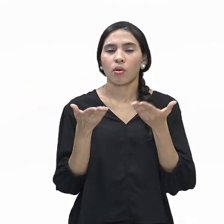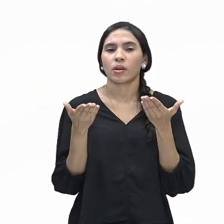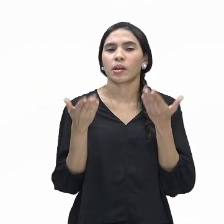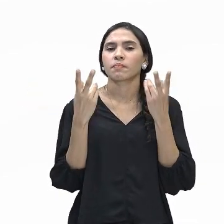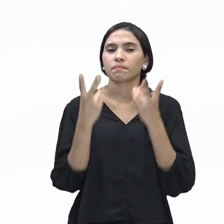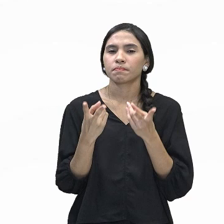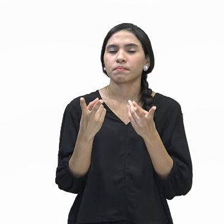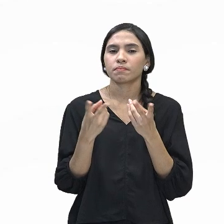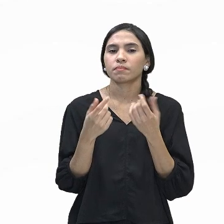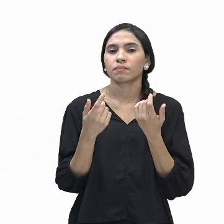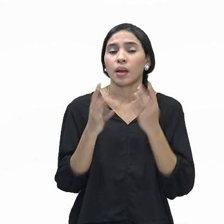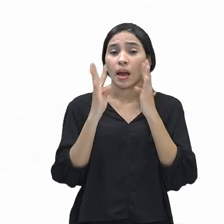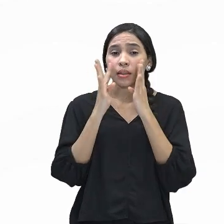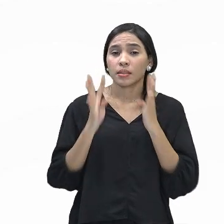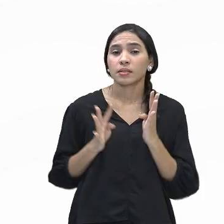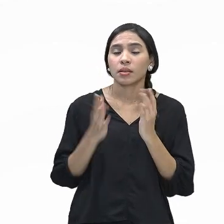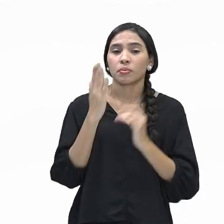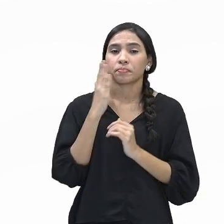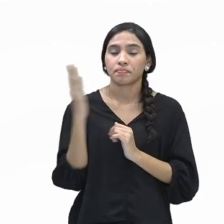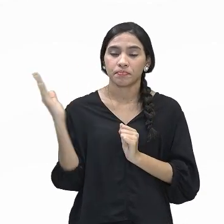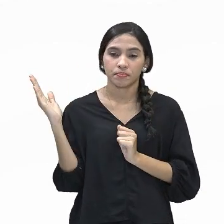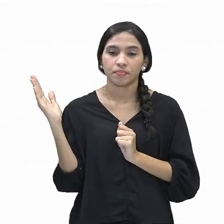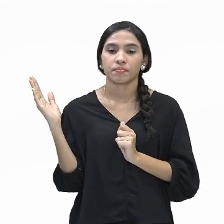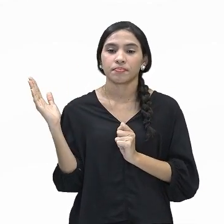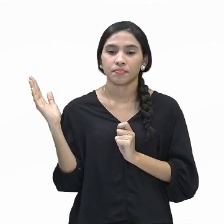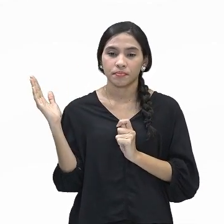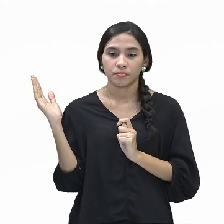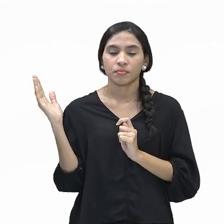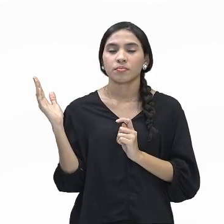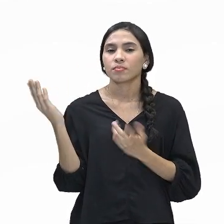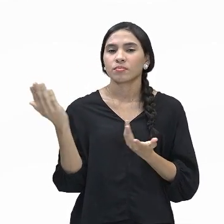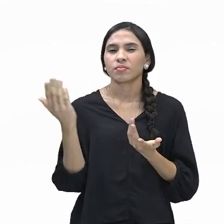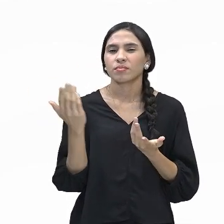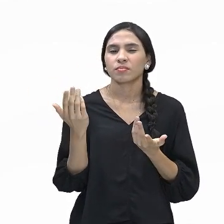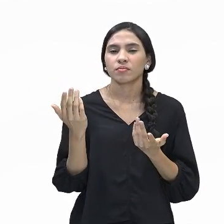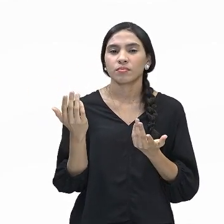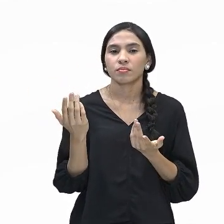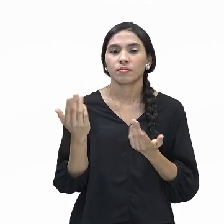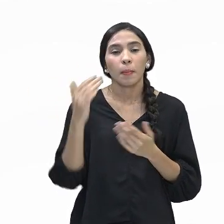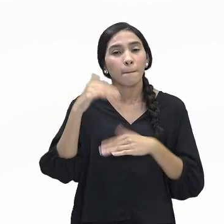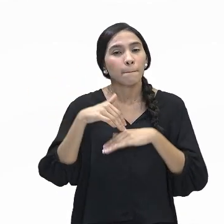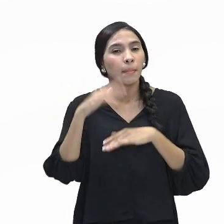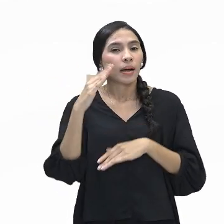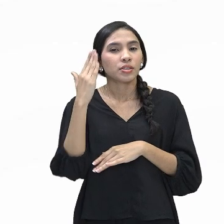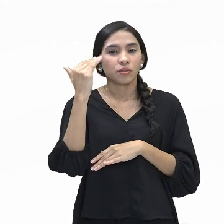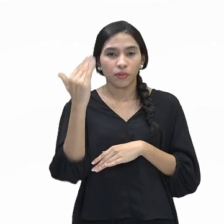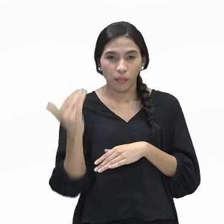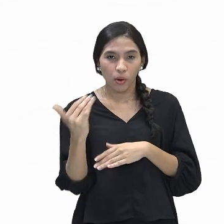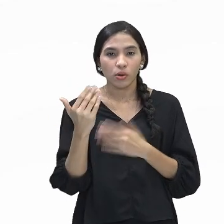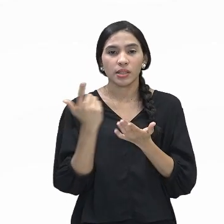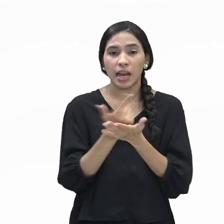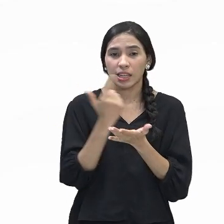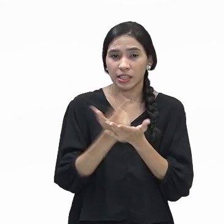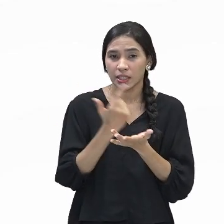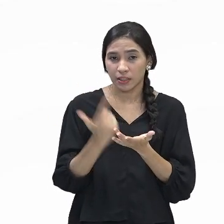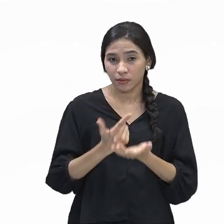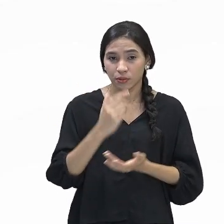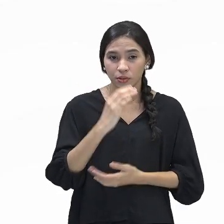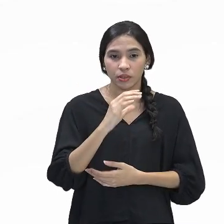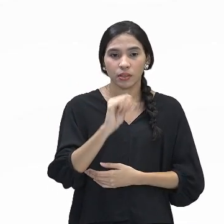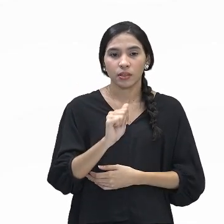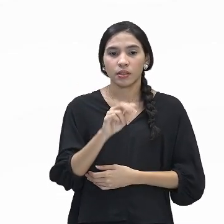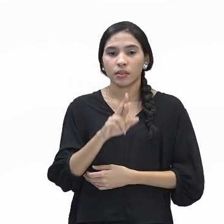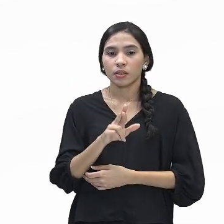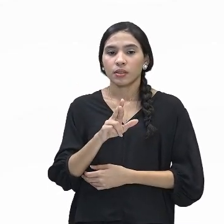o que é marcante, né, nas obras de Clarice Lispector.